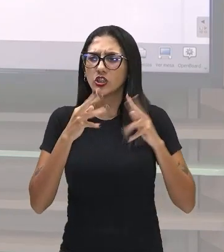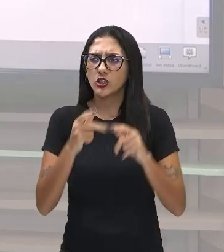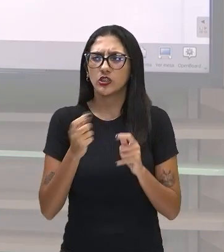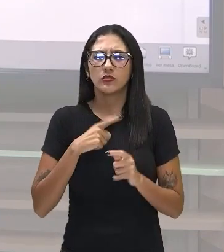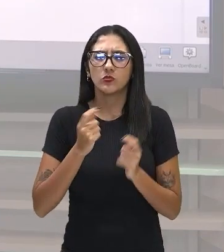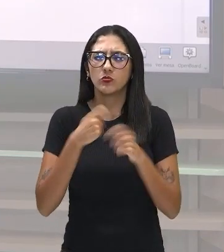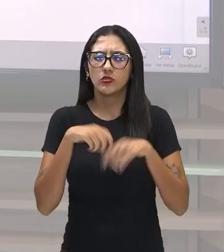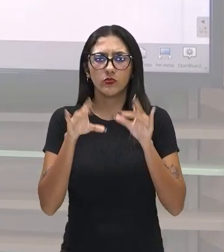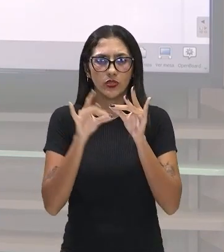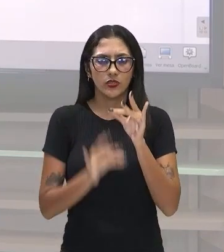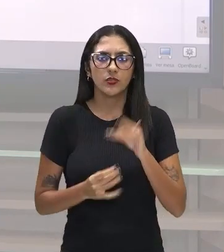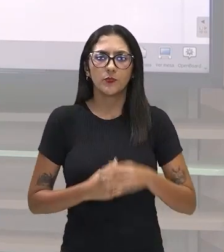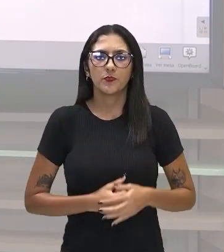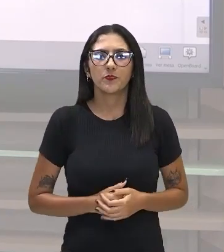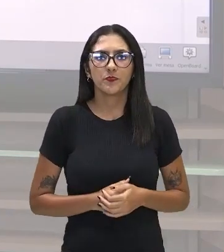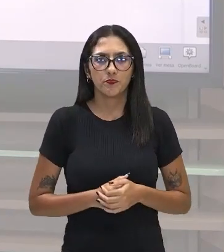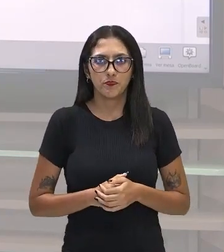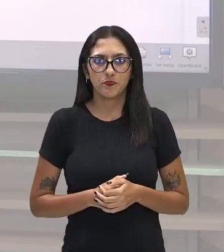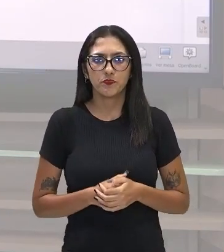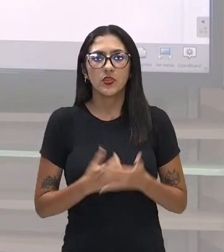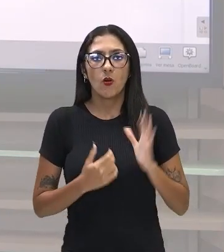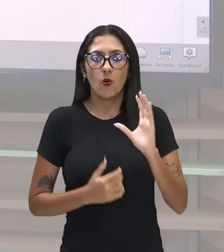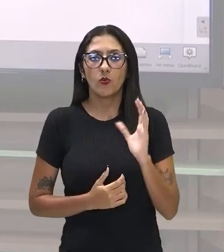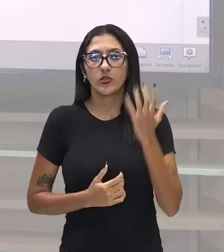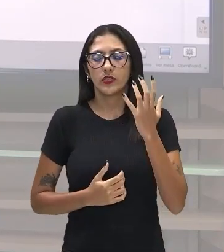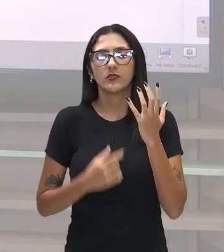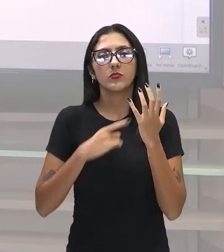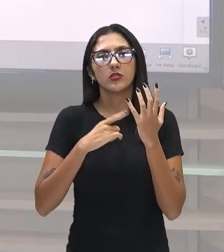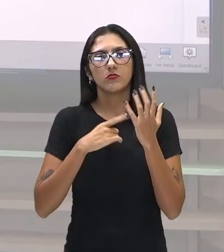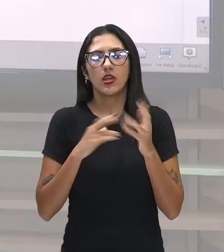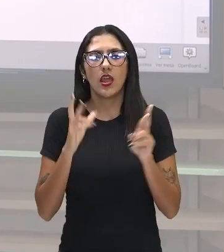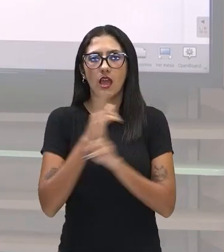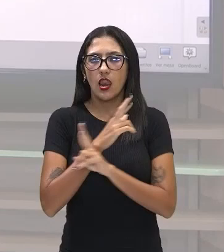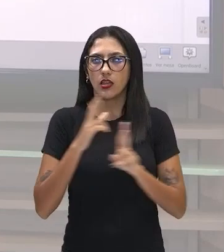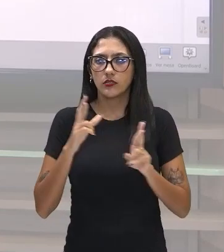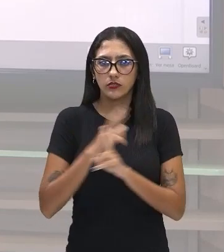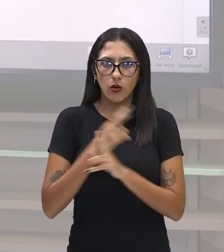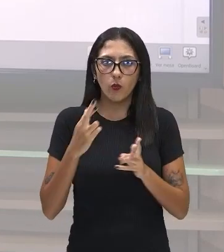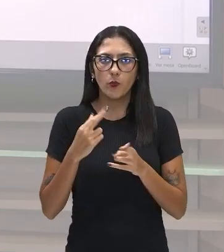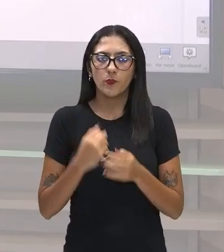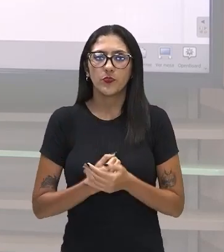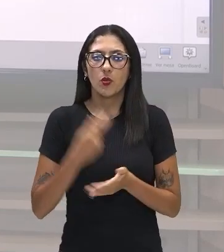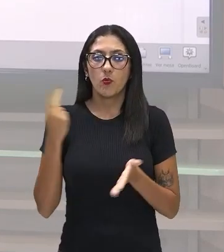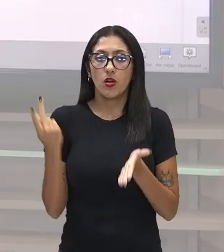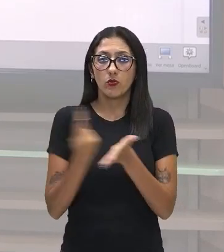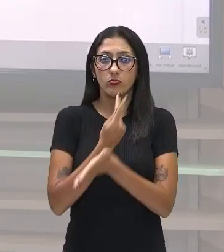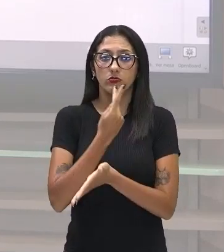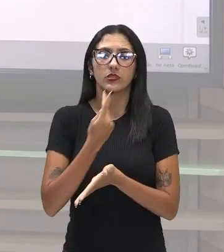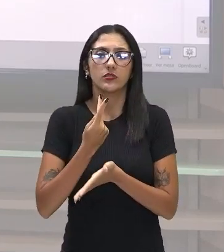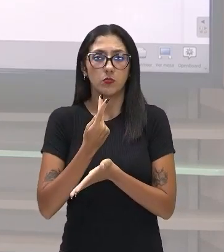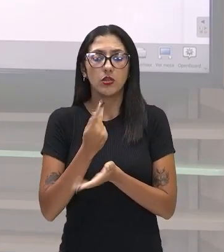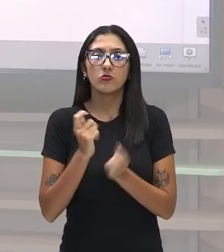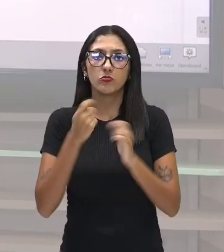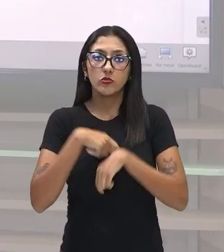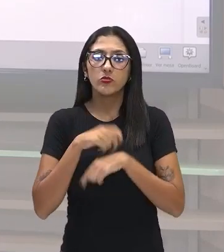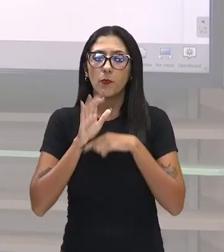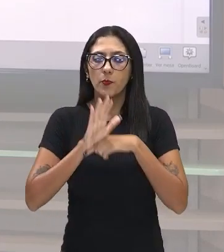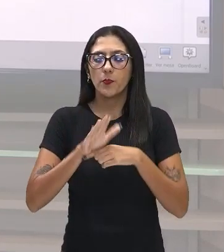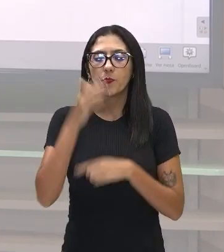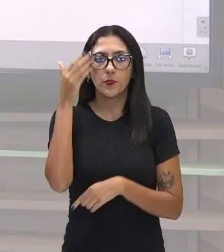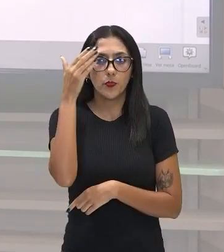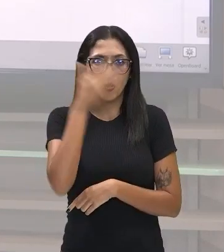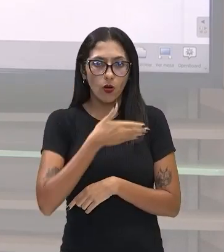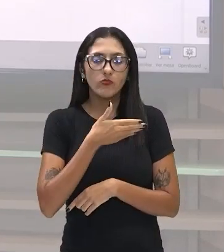concretas. Então, o fato se refere a esse algo que realmente eu posso comprovar, que tem